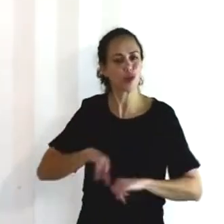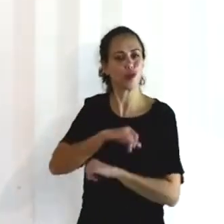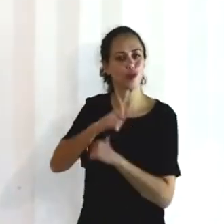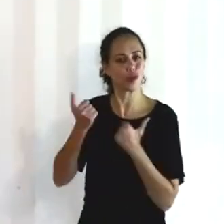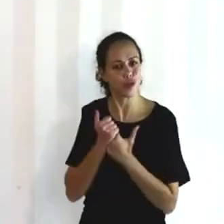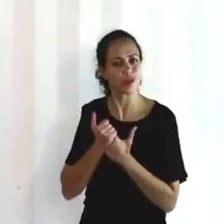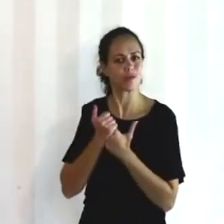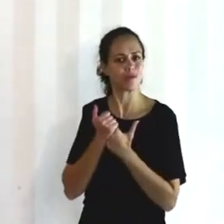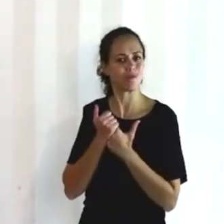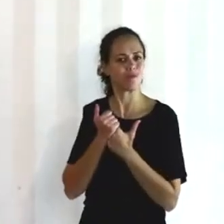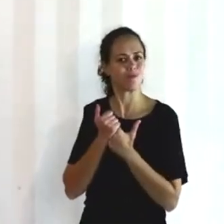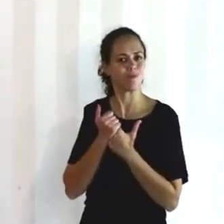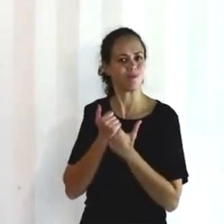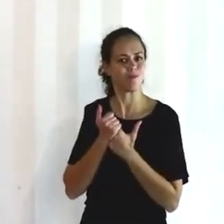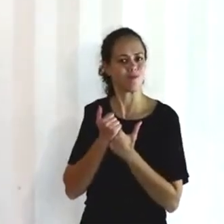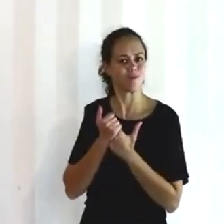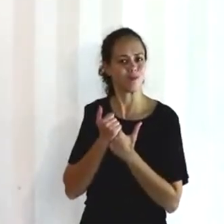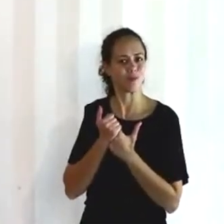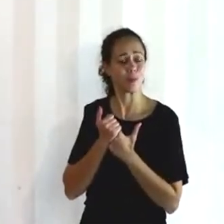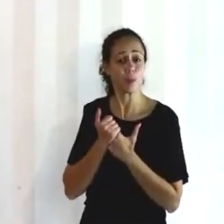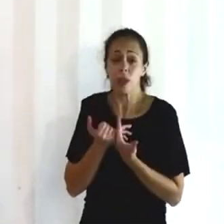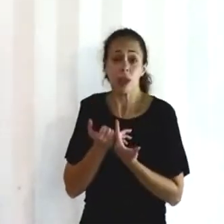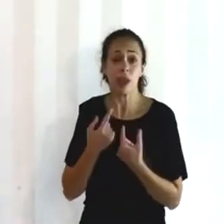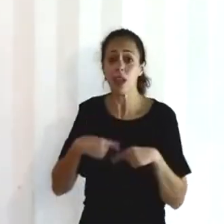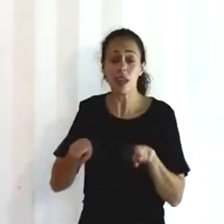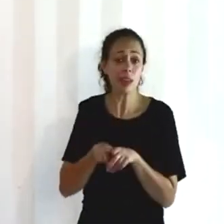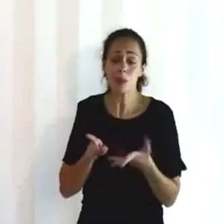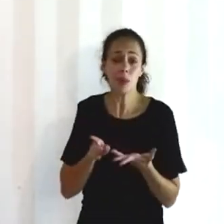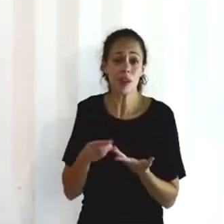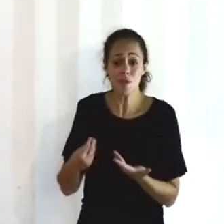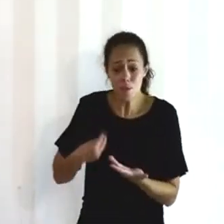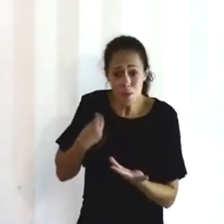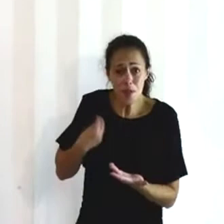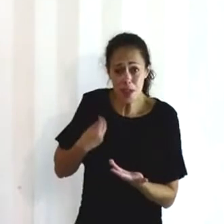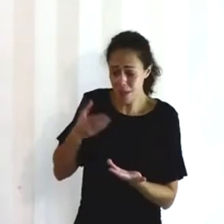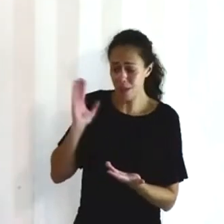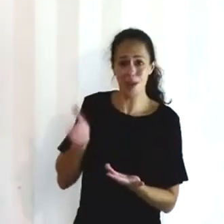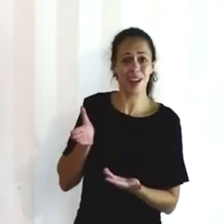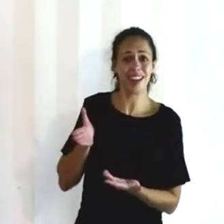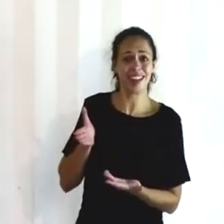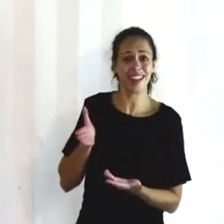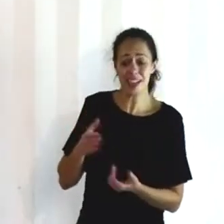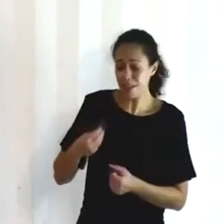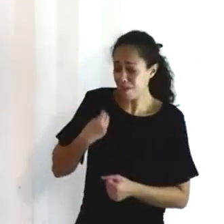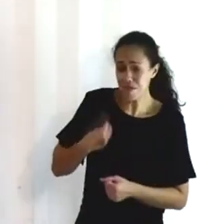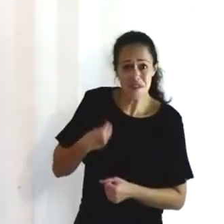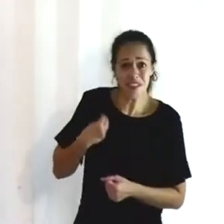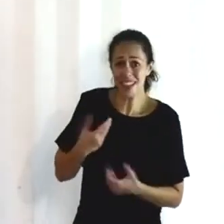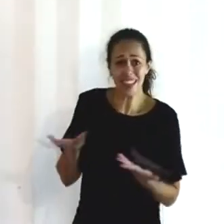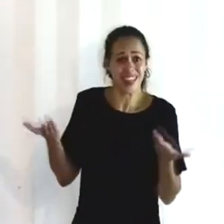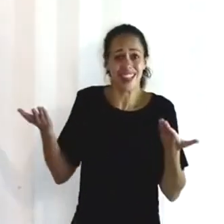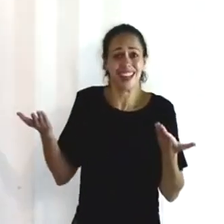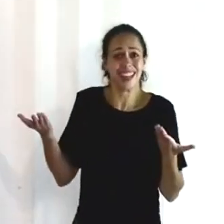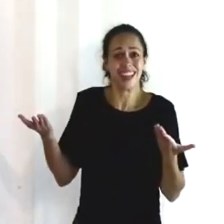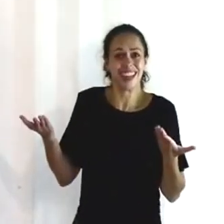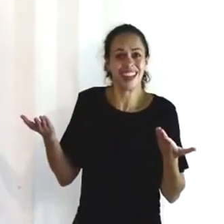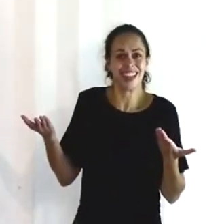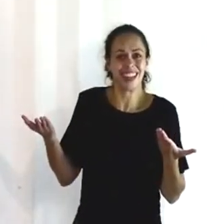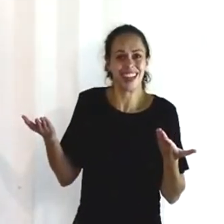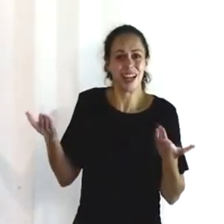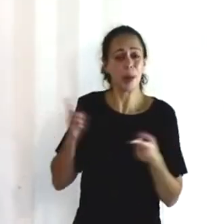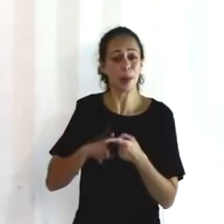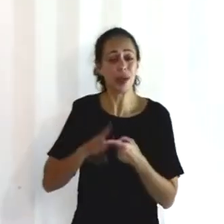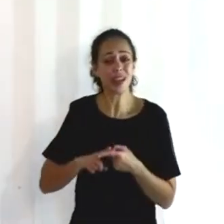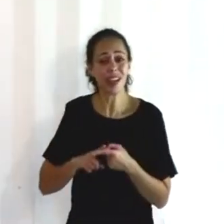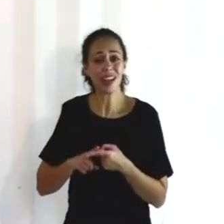nos devem? O que é? Nunca será de uma vida, nunca, jamais. Sempre será de coisas, de palavras, de